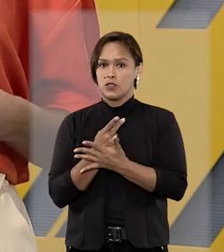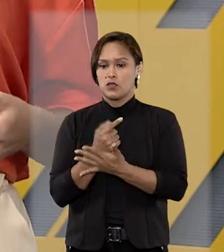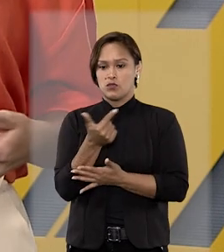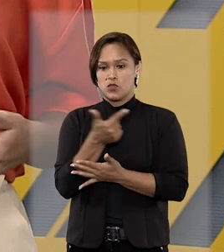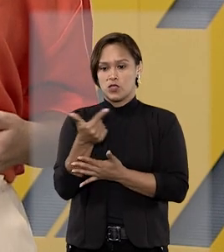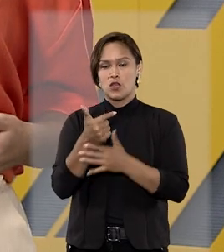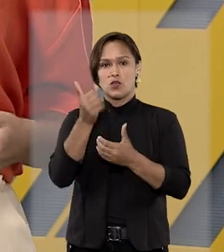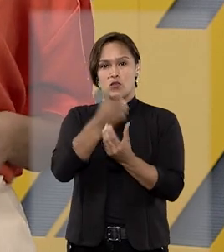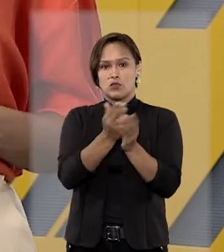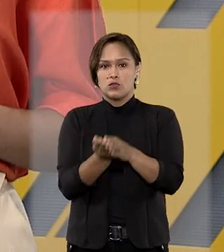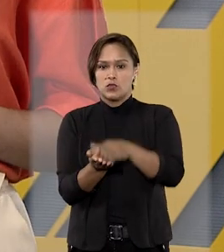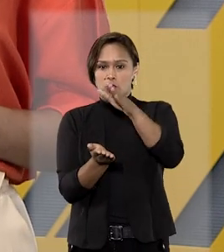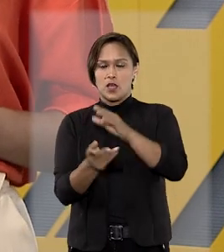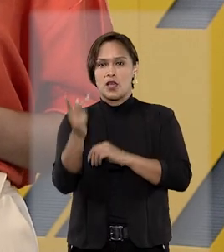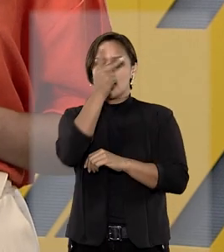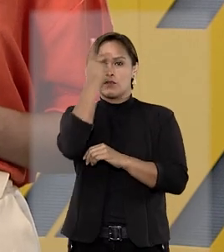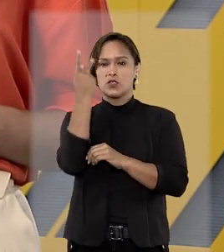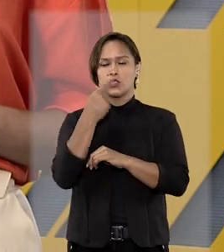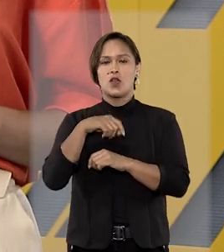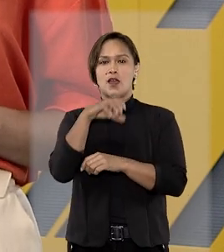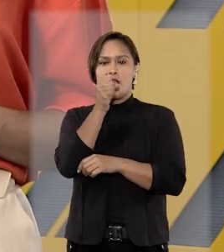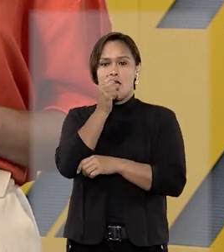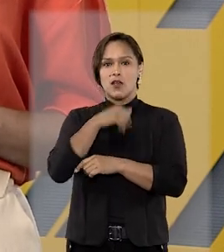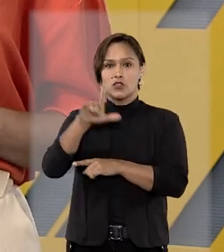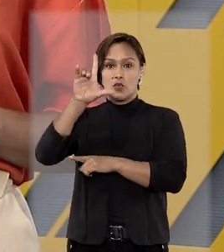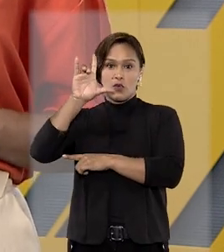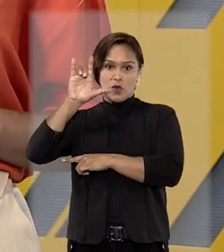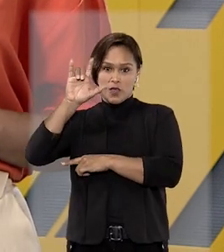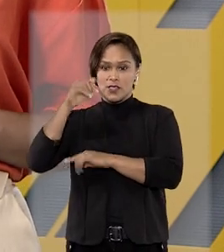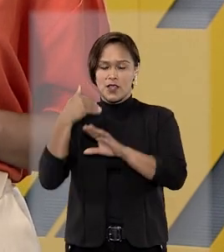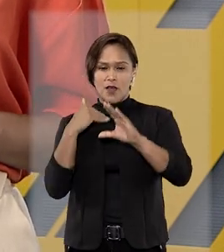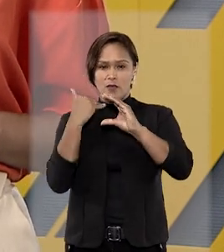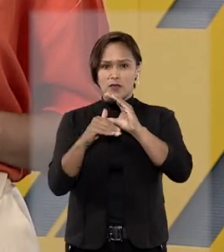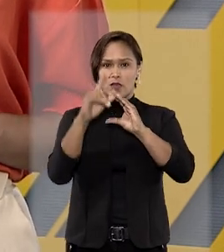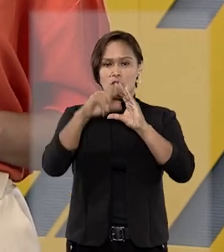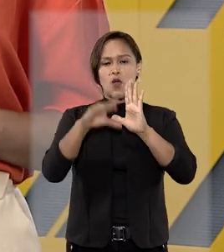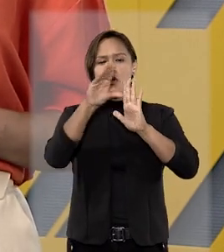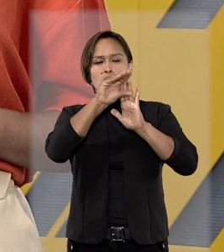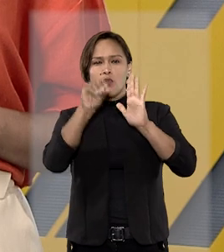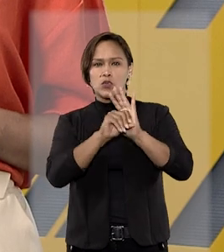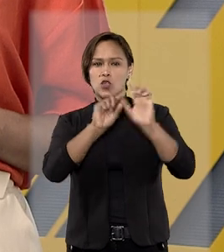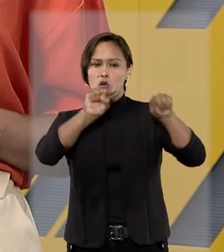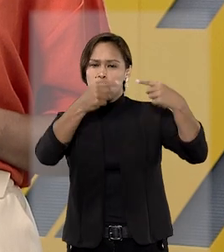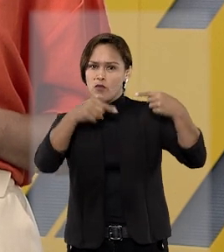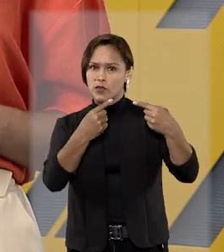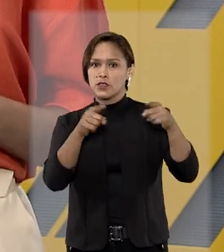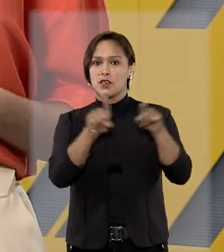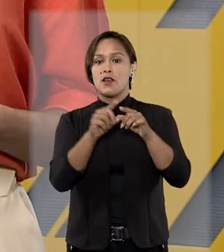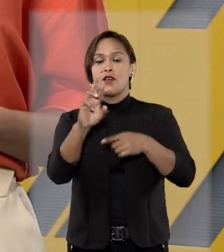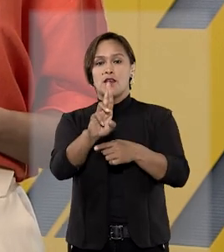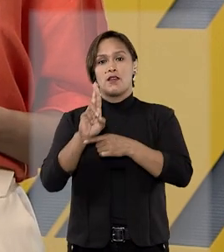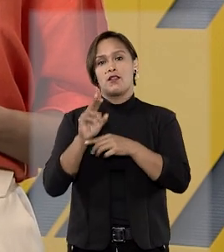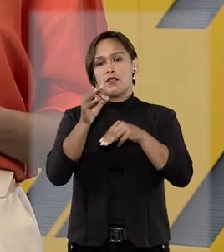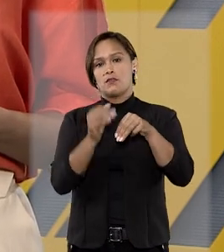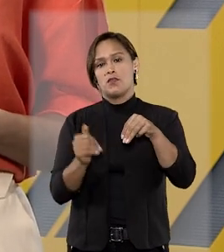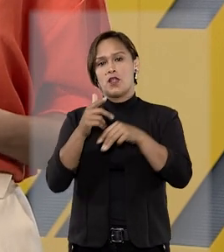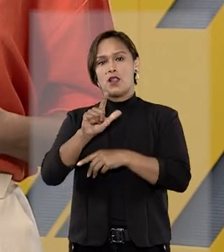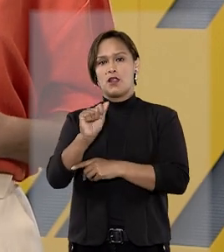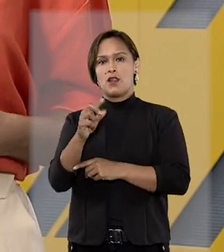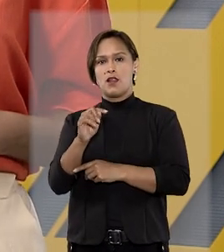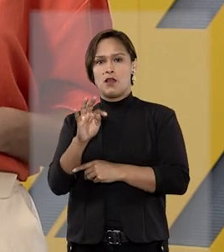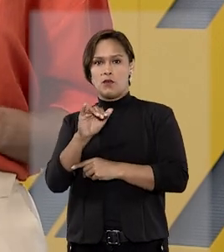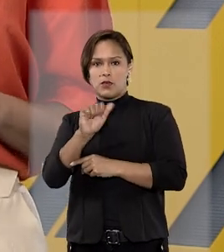ofensa. Segundo os autos, a pessoa recebeu áudio pelo direct no Instagram com conteúdo ofensivo. A relatora